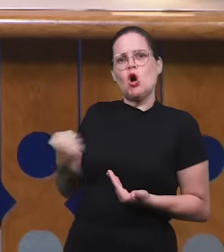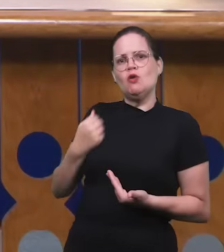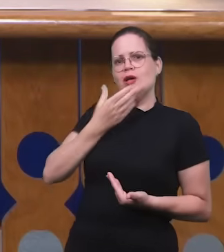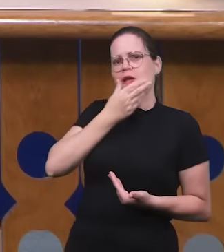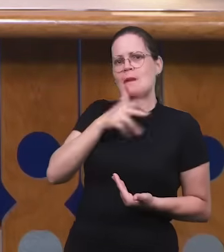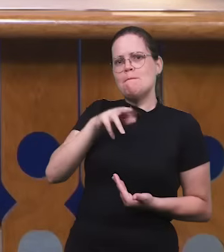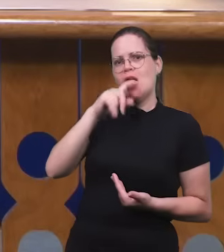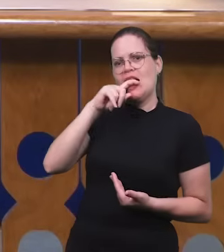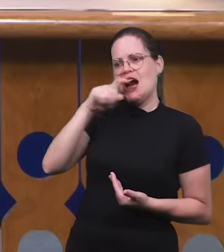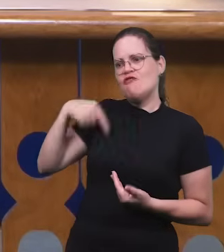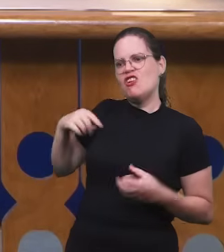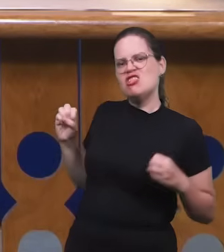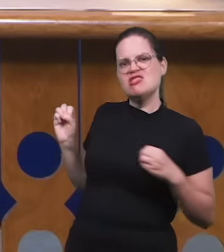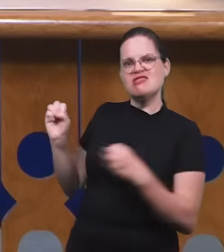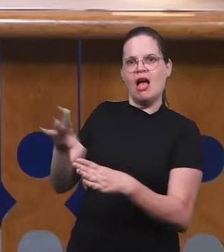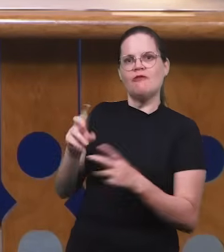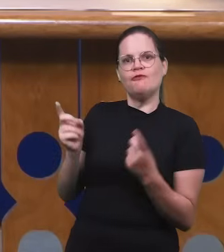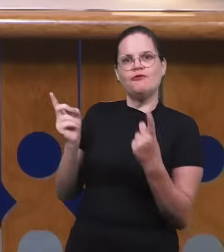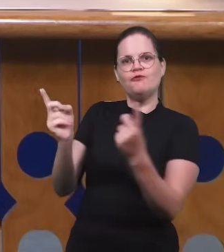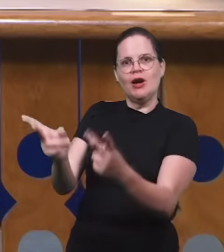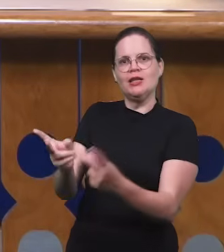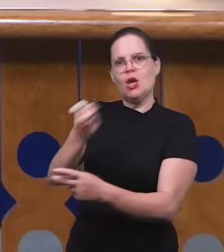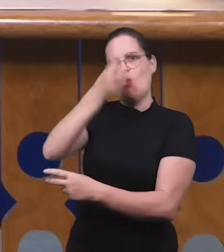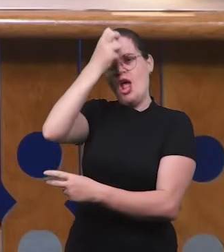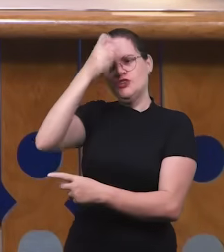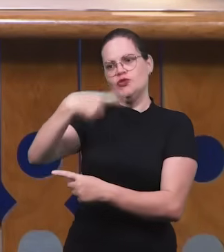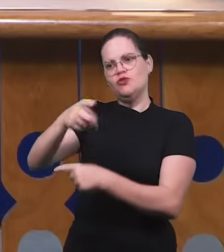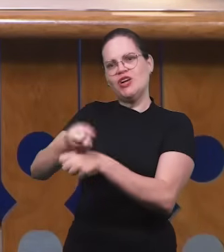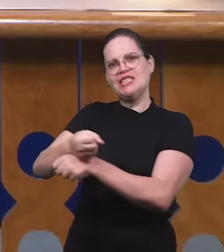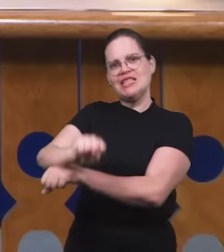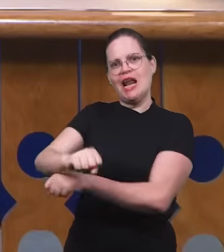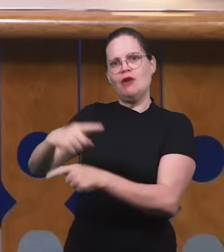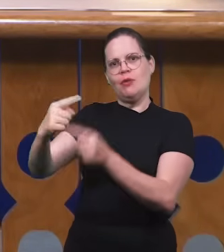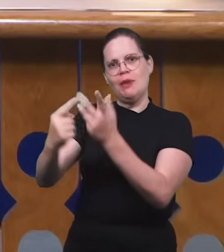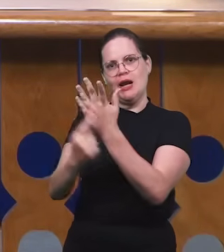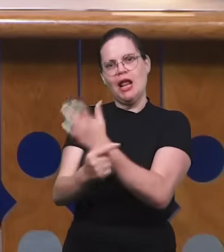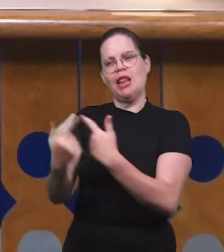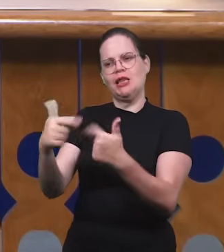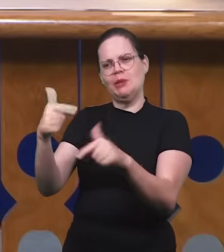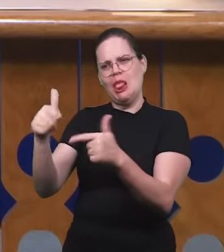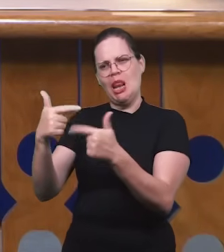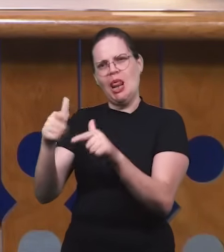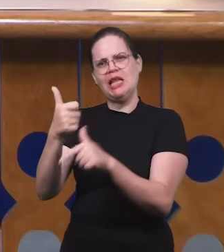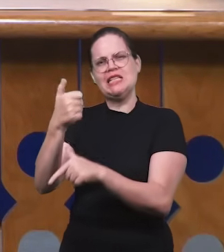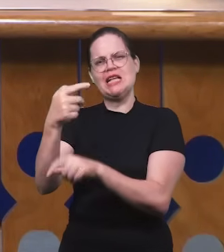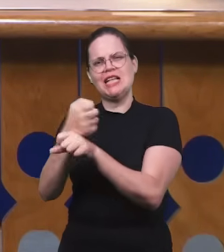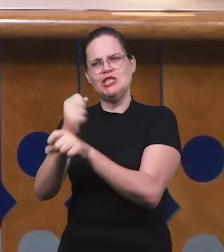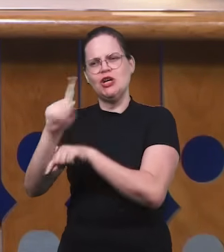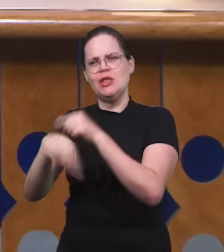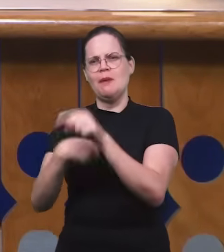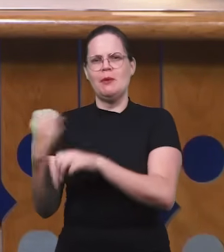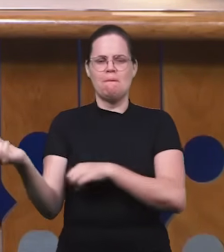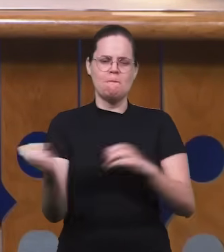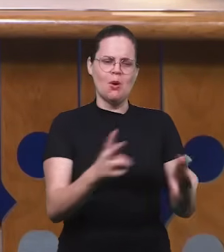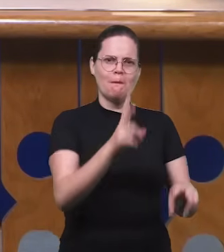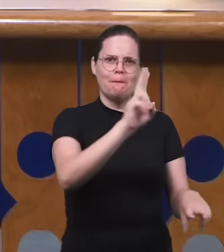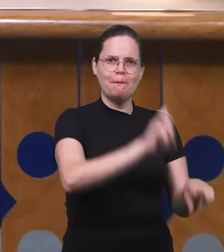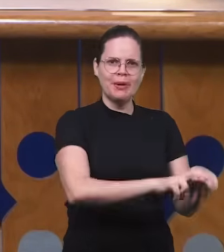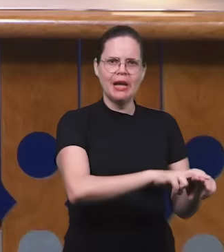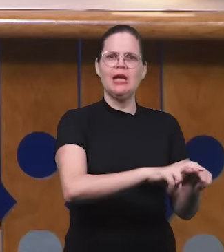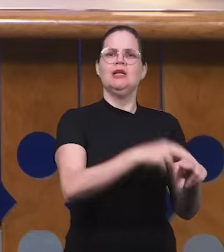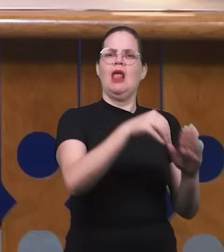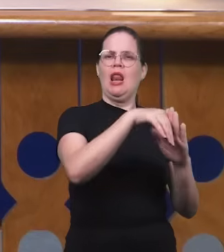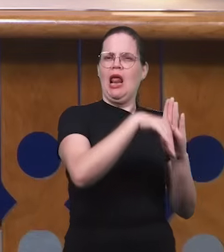adversidades, mentiras e tudo mais, prisão, tudo, agora estava numa posição em que ele